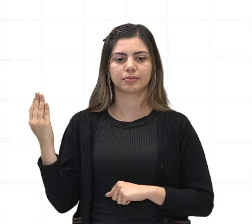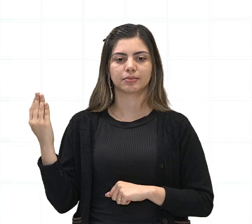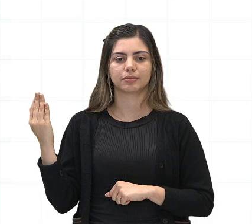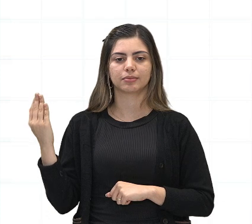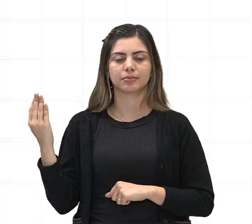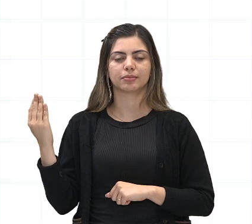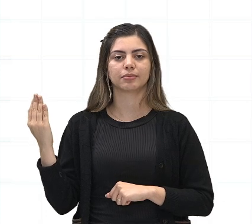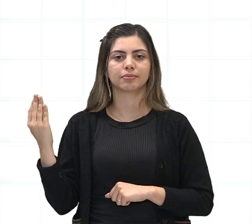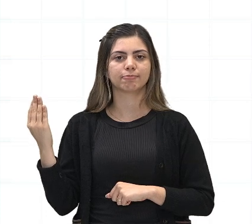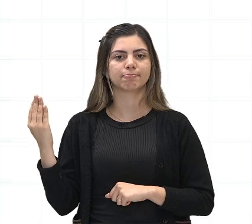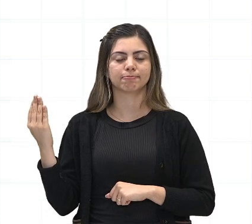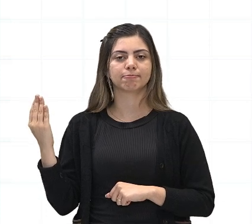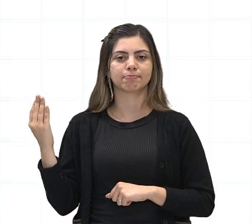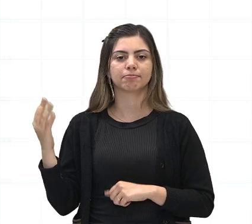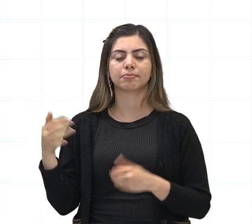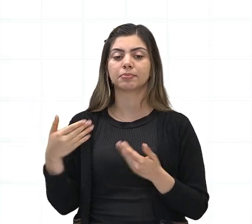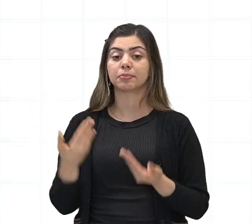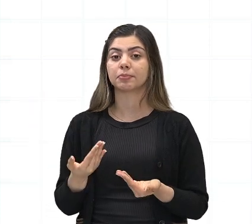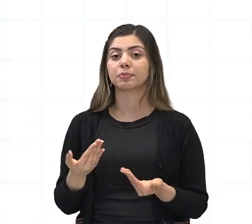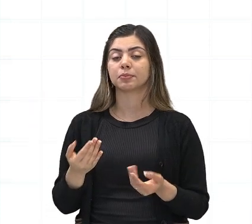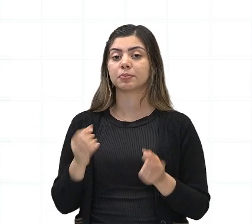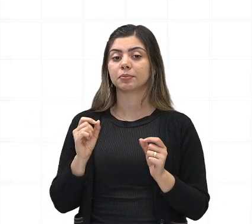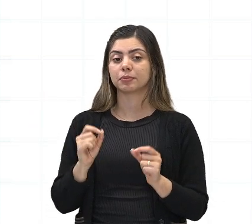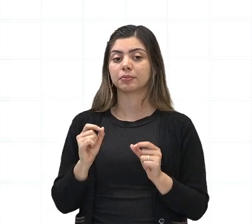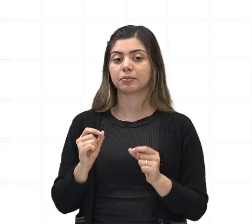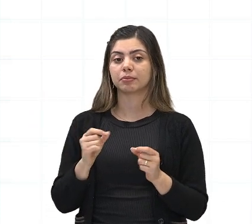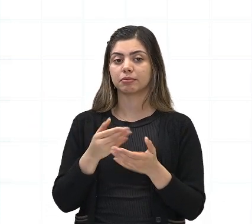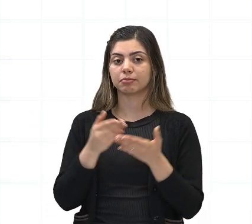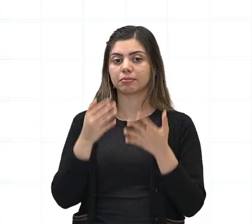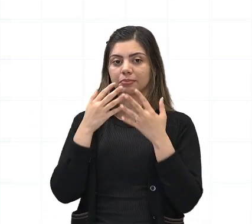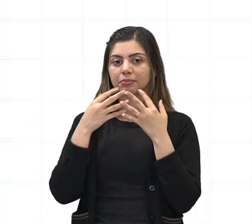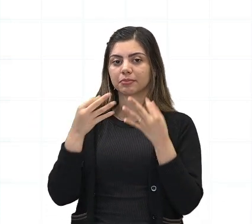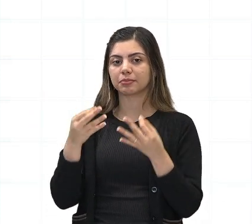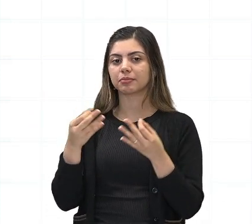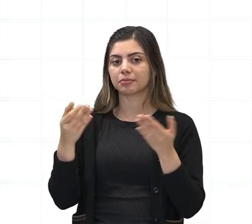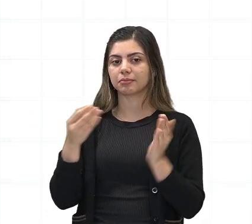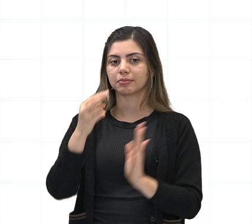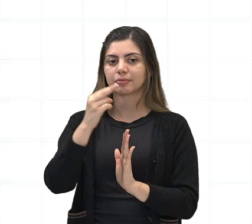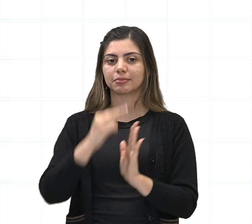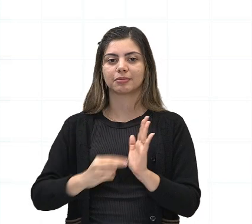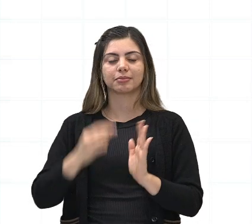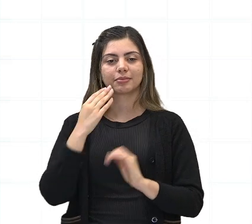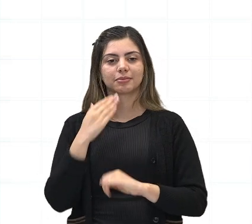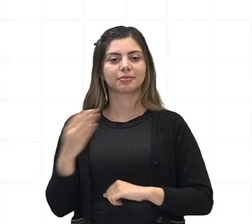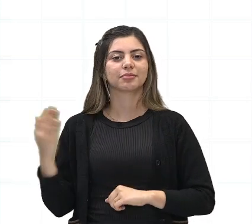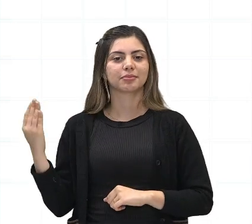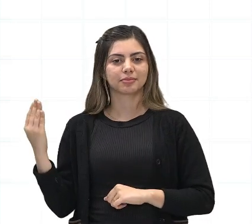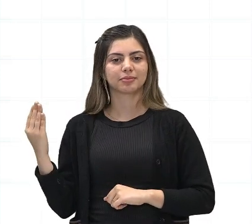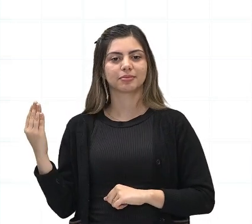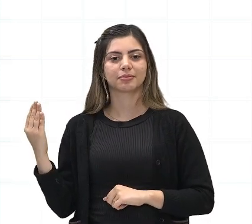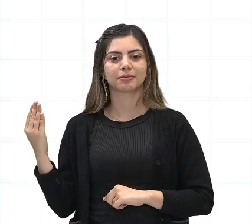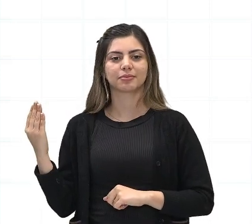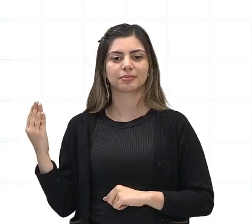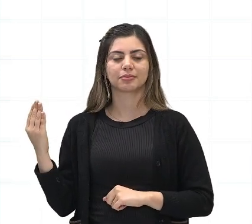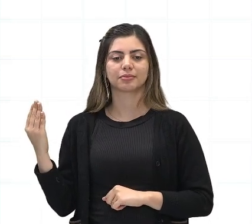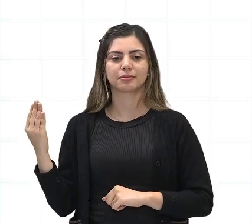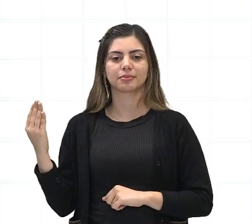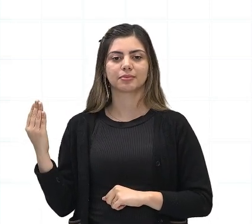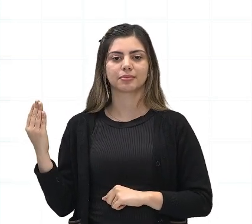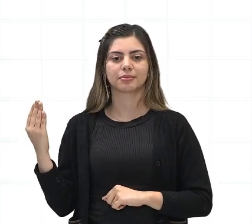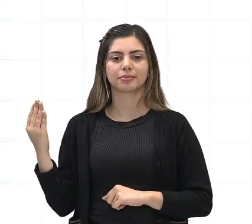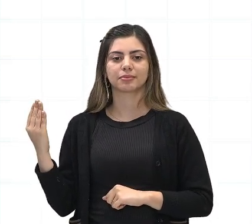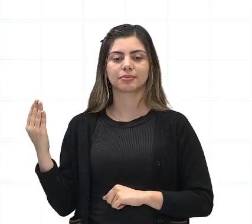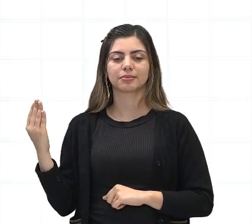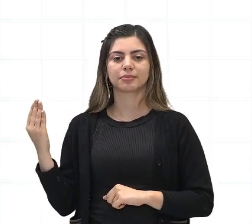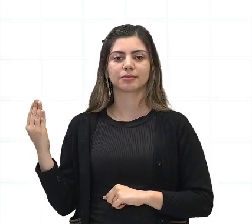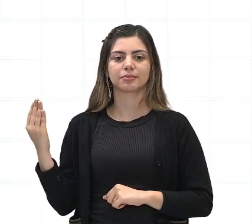ferry boat. Fica ligado no link que eu vou confessar my love depois do 10º drink, só um